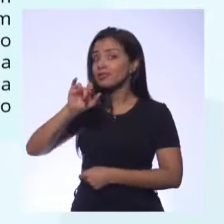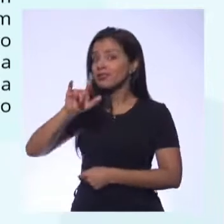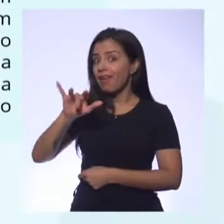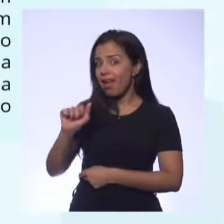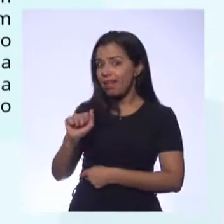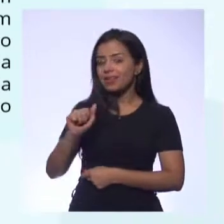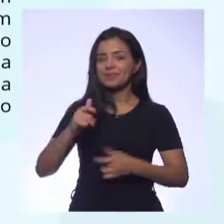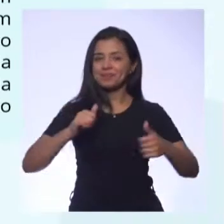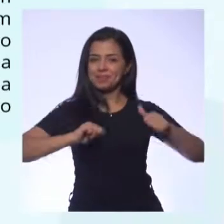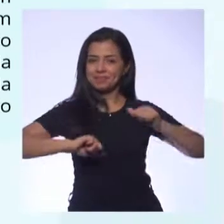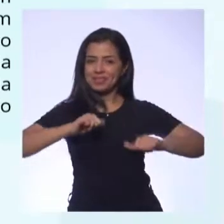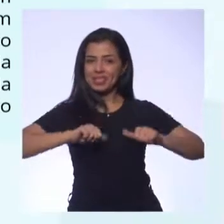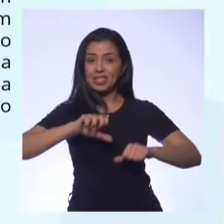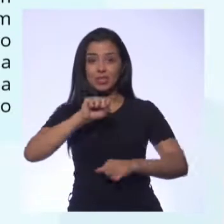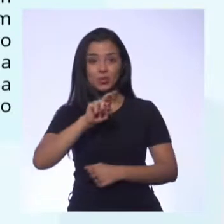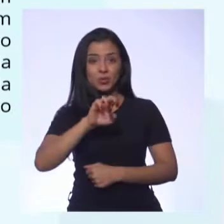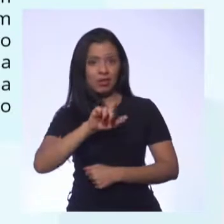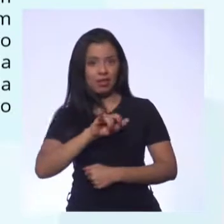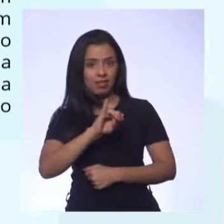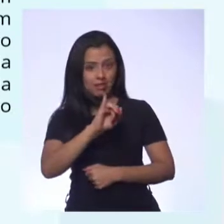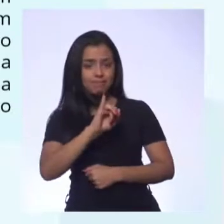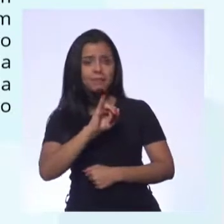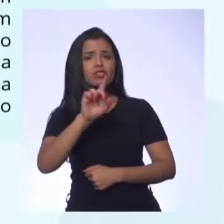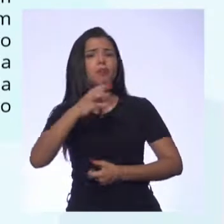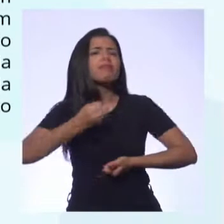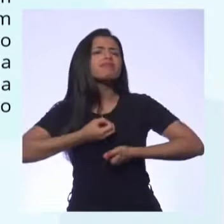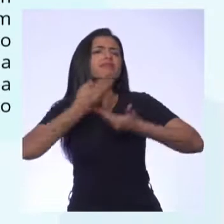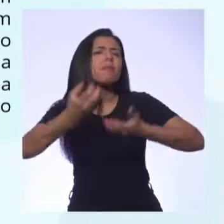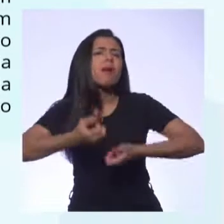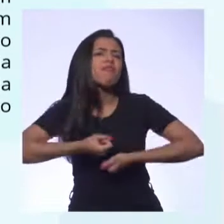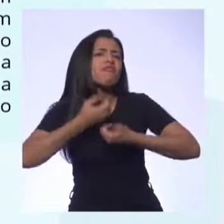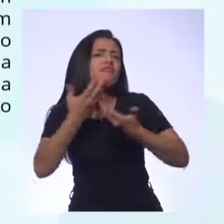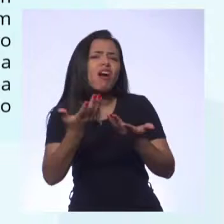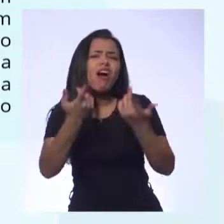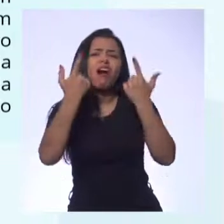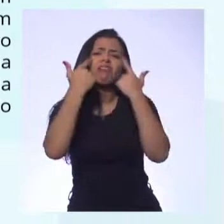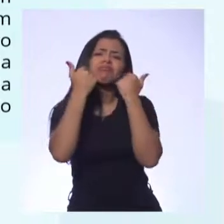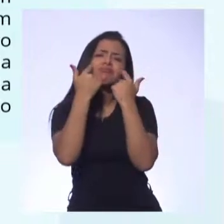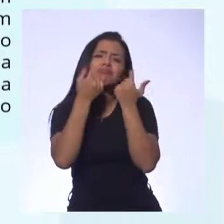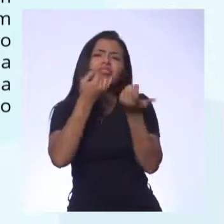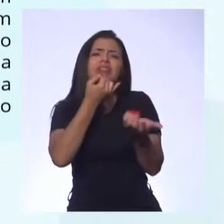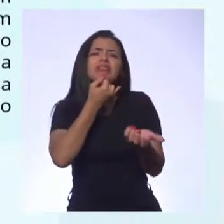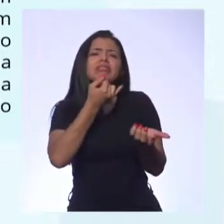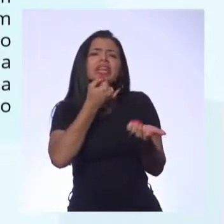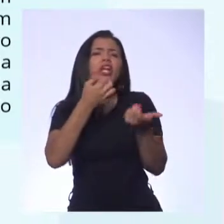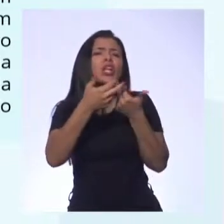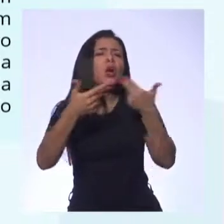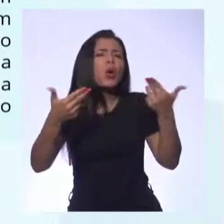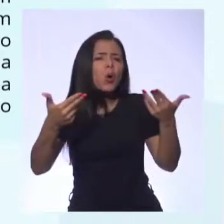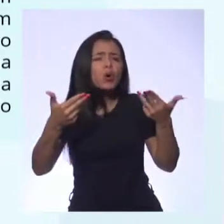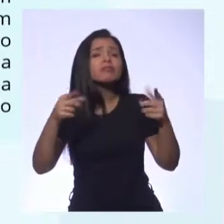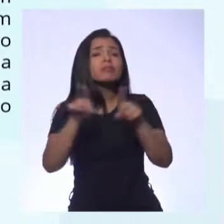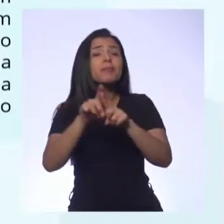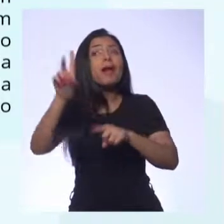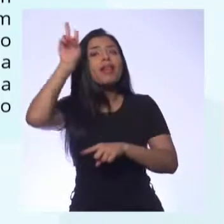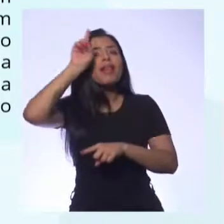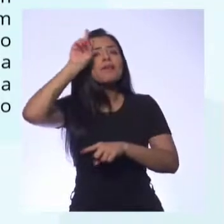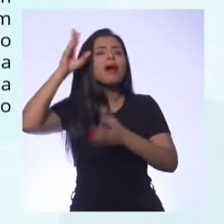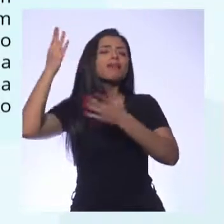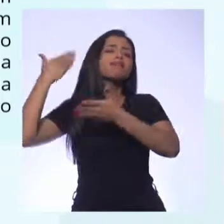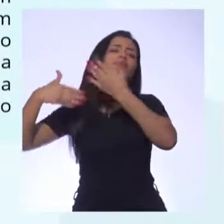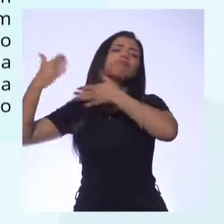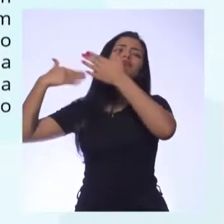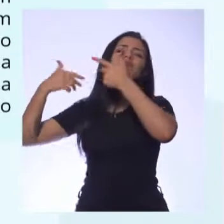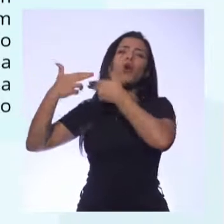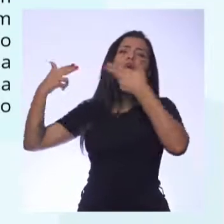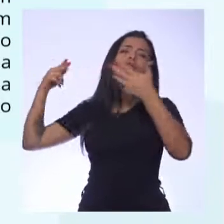Franco, para desabafar com ela suas tristezas do presente e recordar os bons tempos